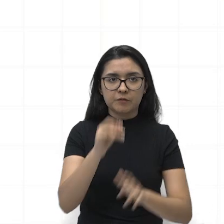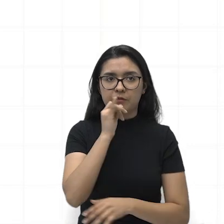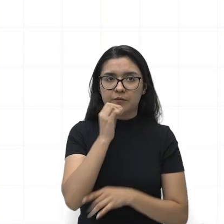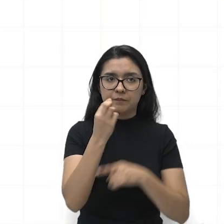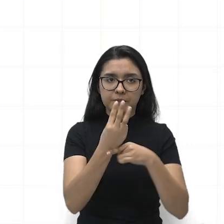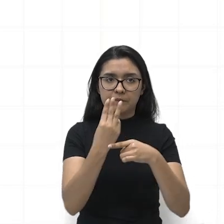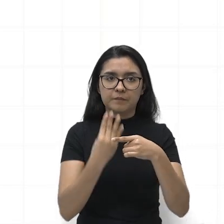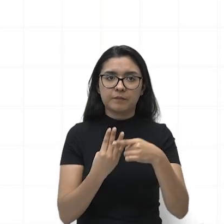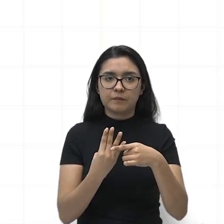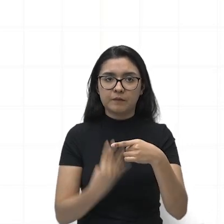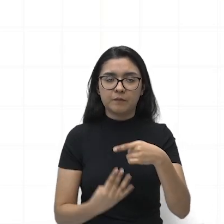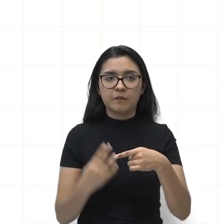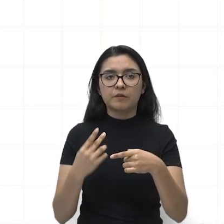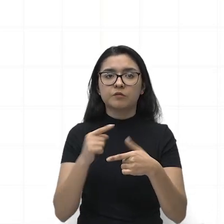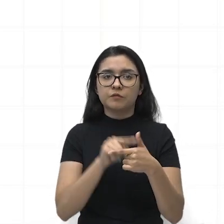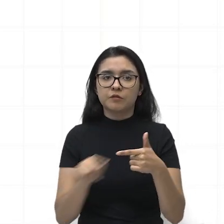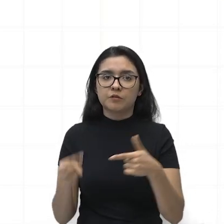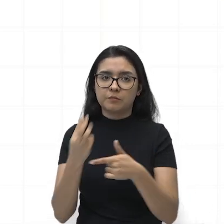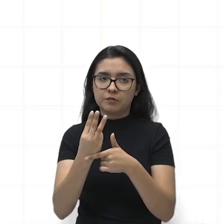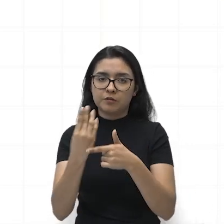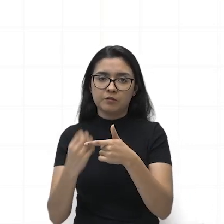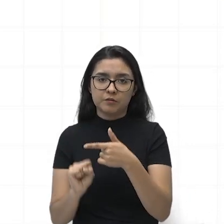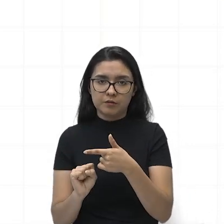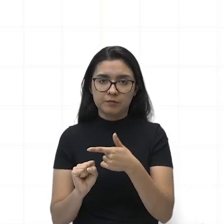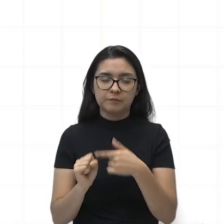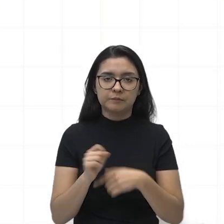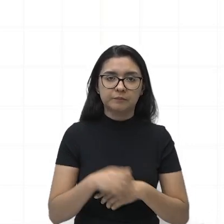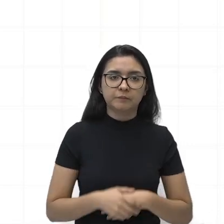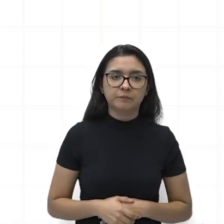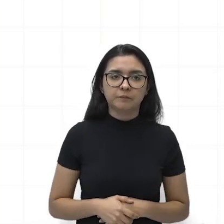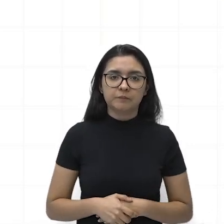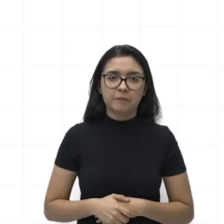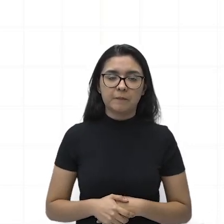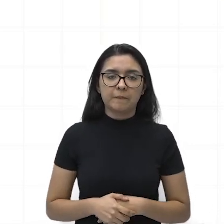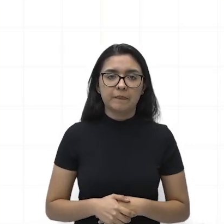3/4 dividido por 3/8, vou marcar aqui, gente, no nosso caso,